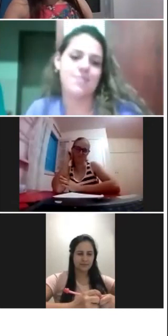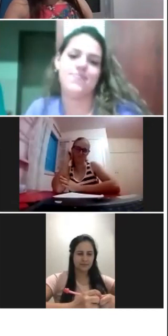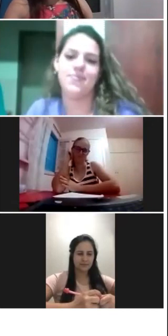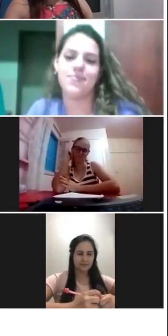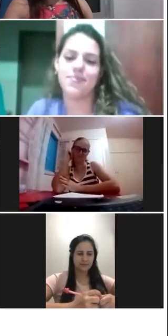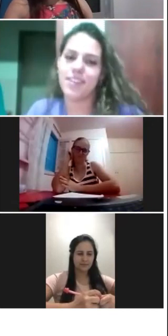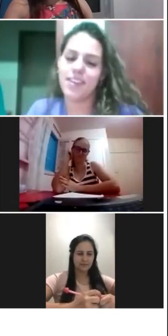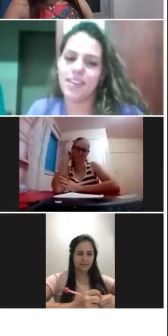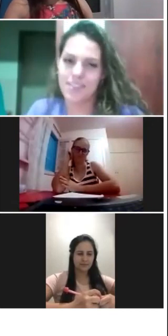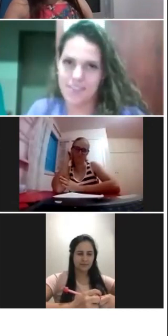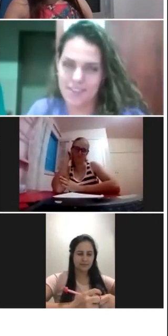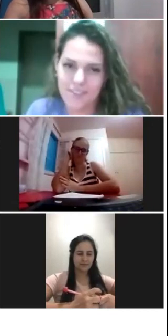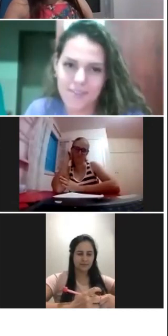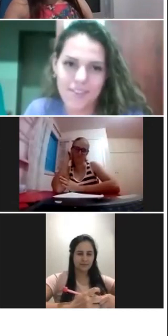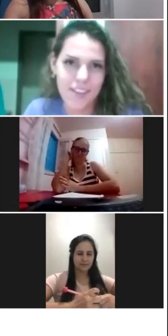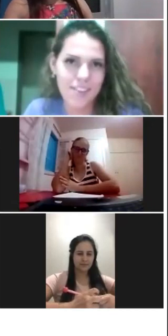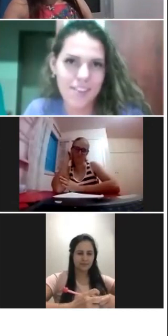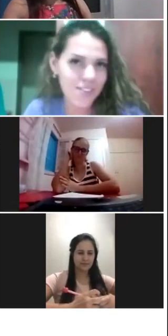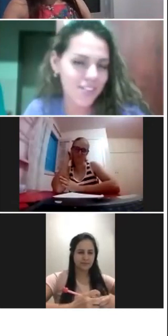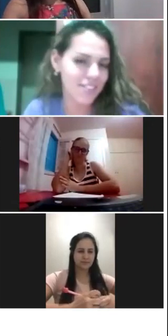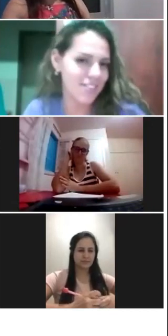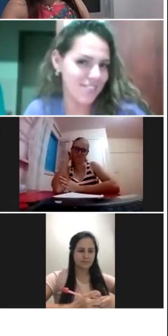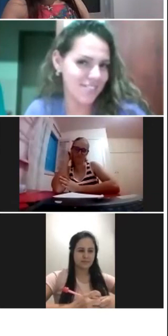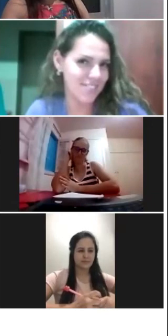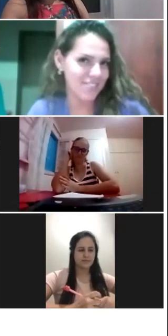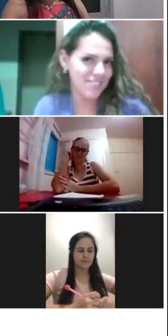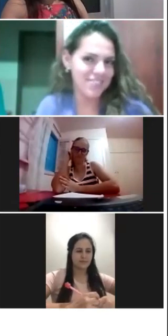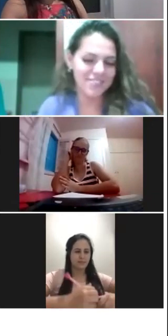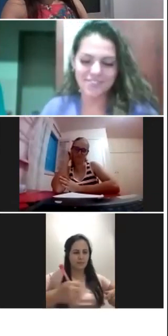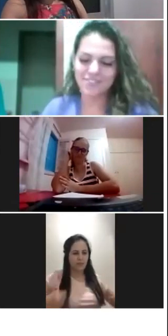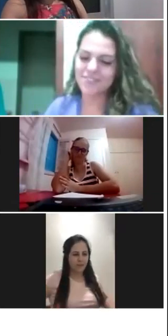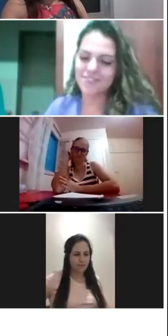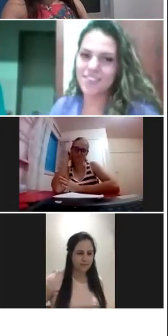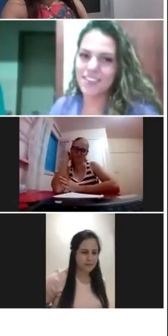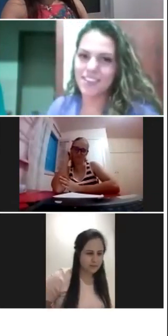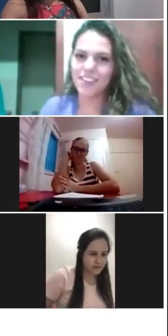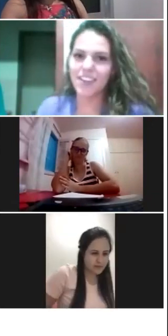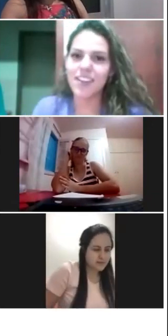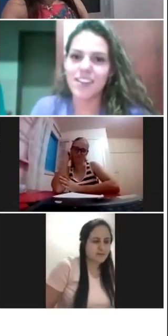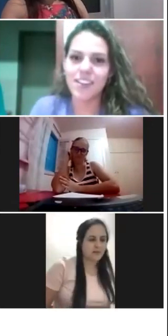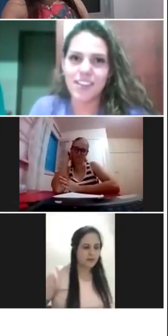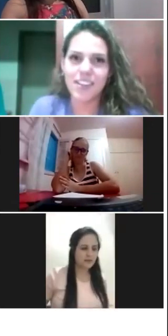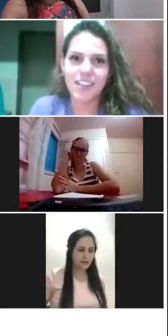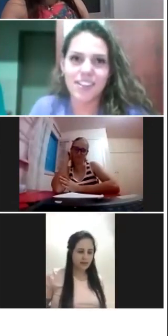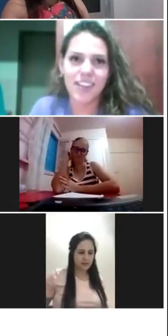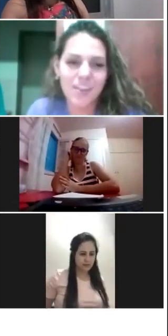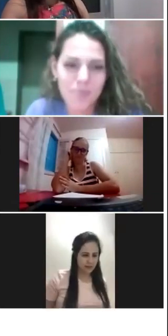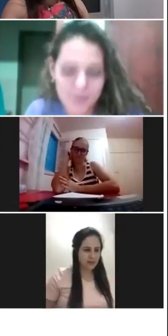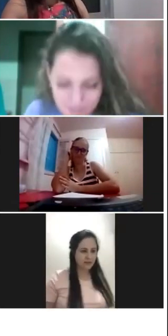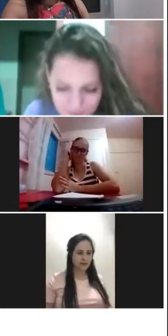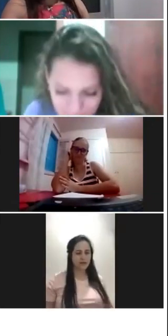ligarem. Sim. Isso. E a adenina se liga só?